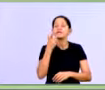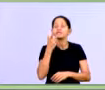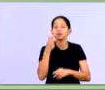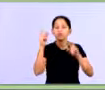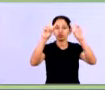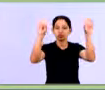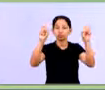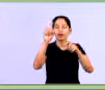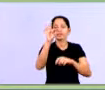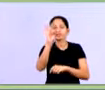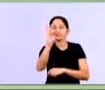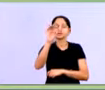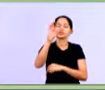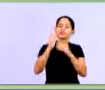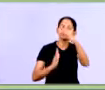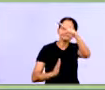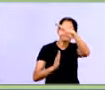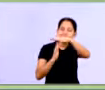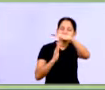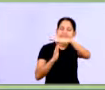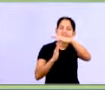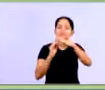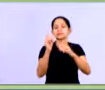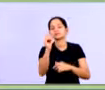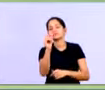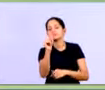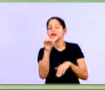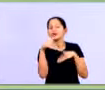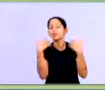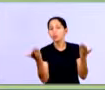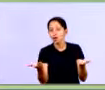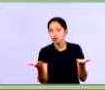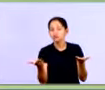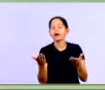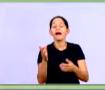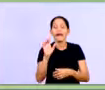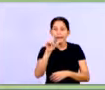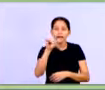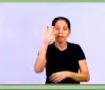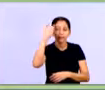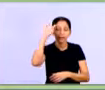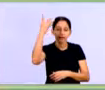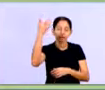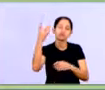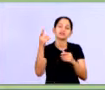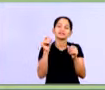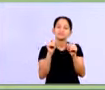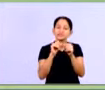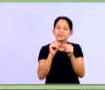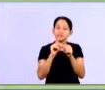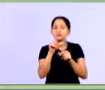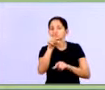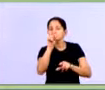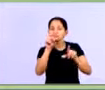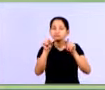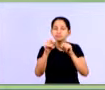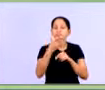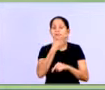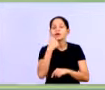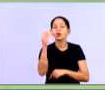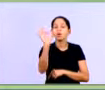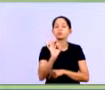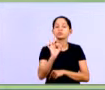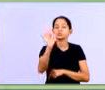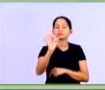de atratividade. A TMA se constitui de uma decisão de investir optando pela melhor taxa